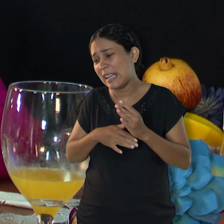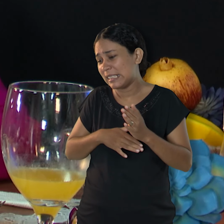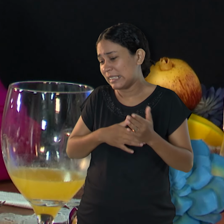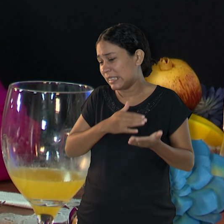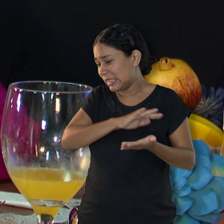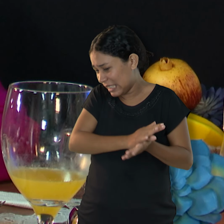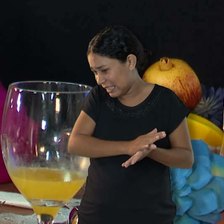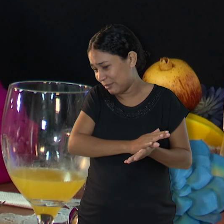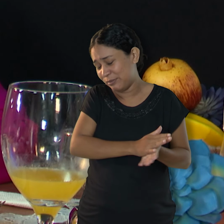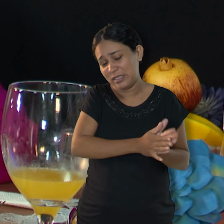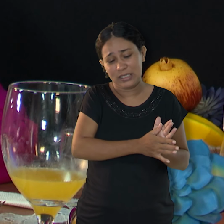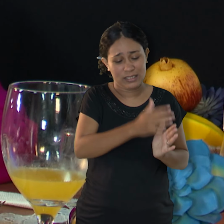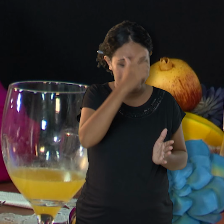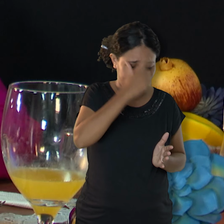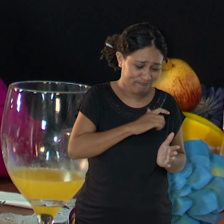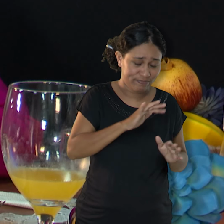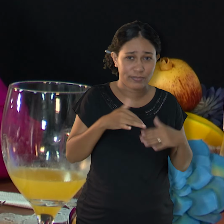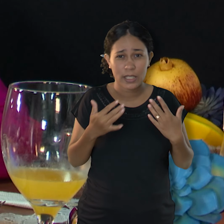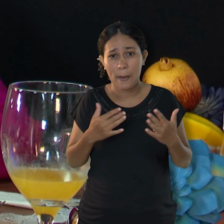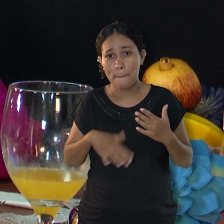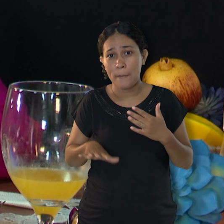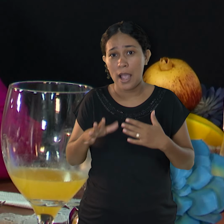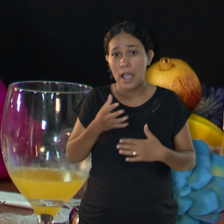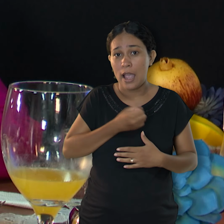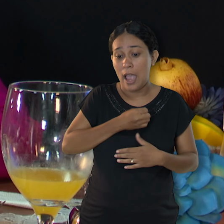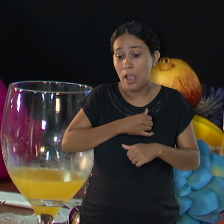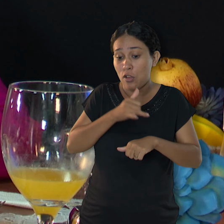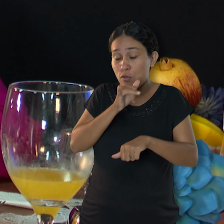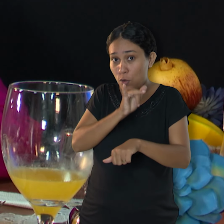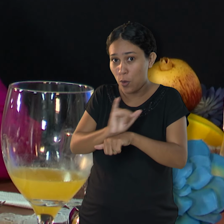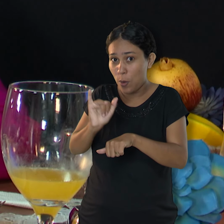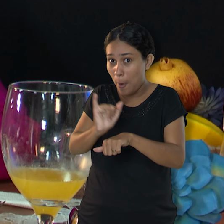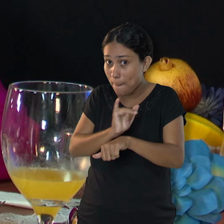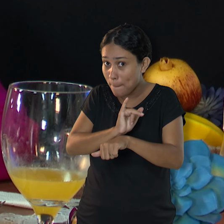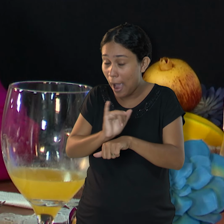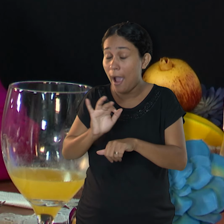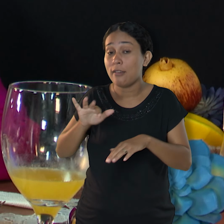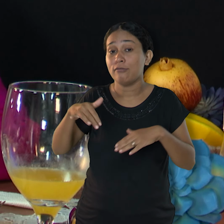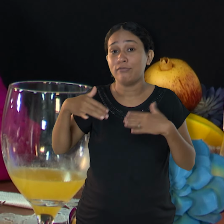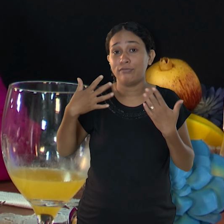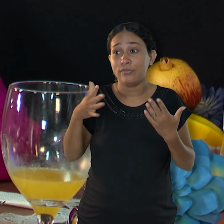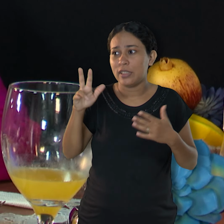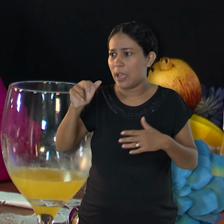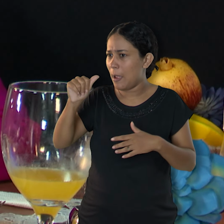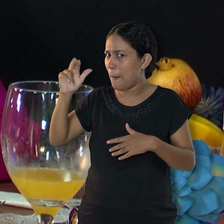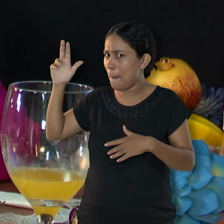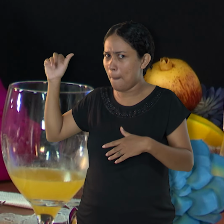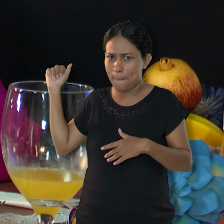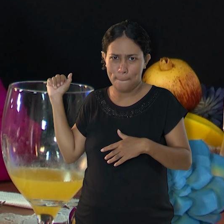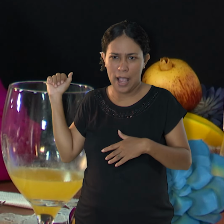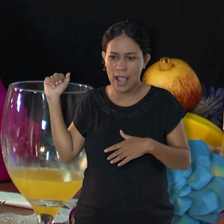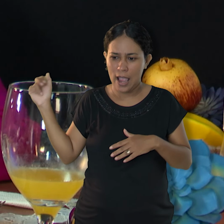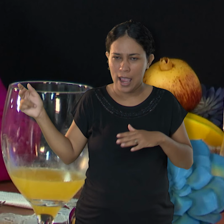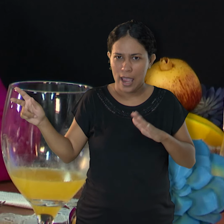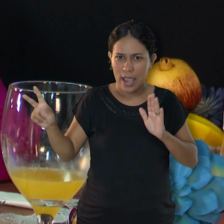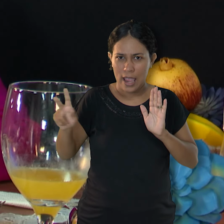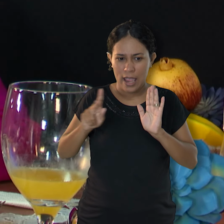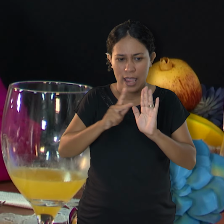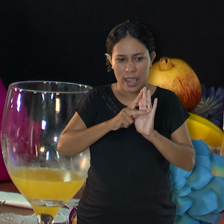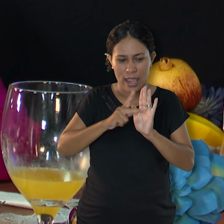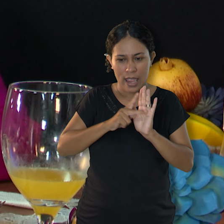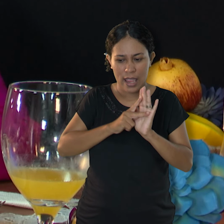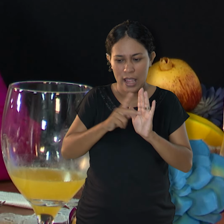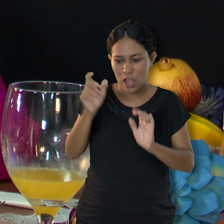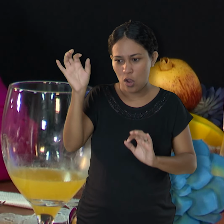magistrado. Eu fiz as contas e mostrei a estratégia, mas eu falo, eu jamais, não tem como você atribuir o nosso PCJuiz 100% a ninguém.